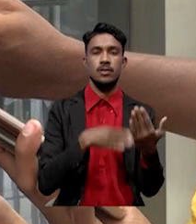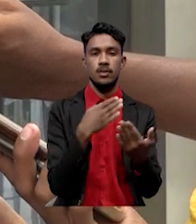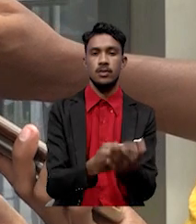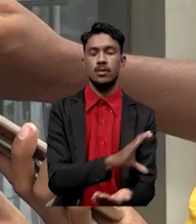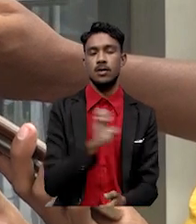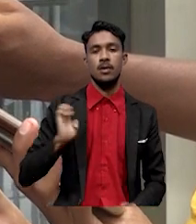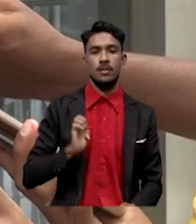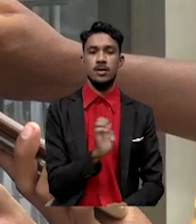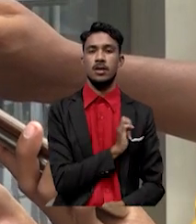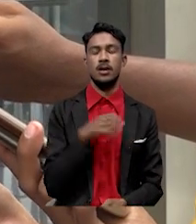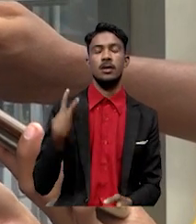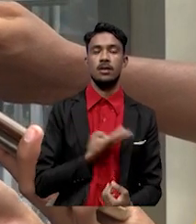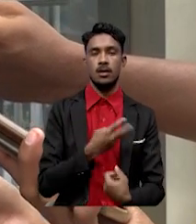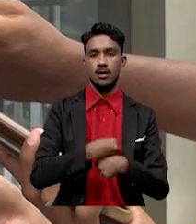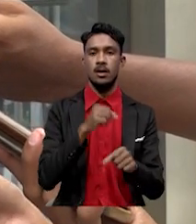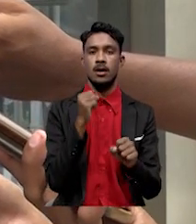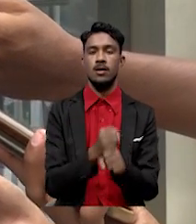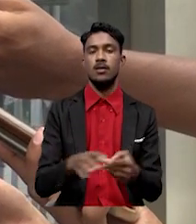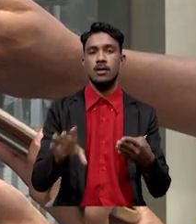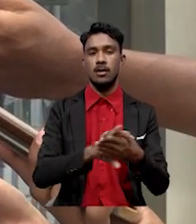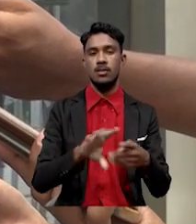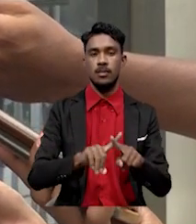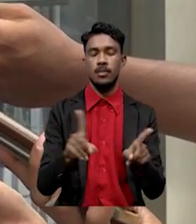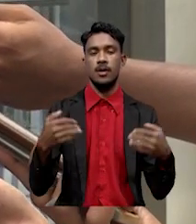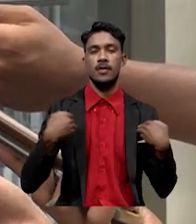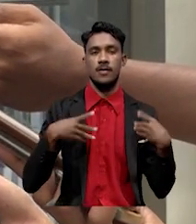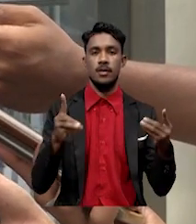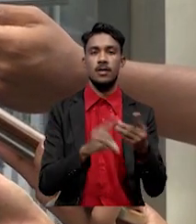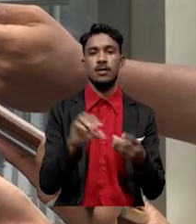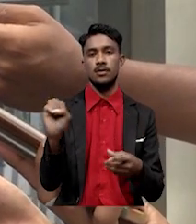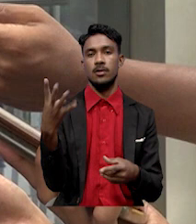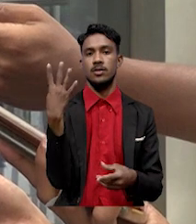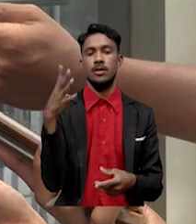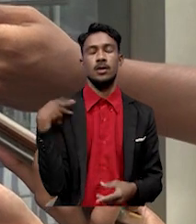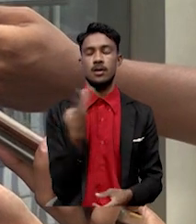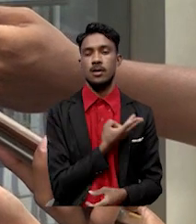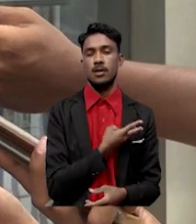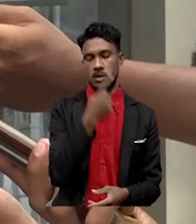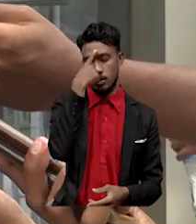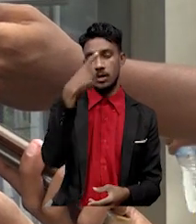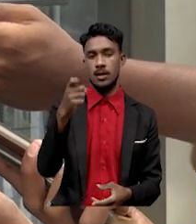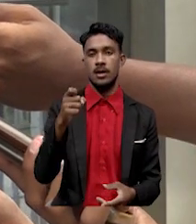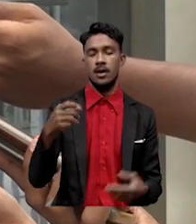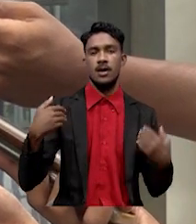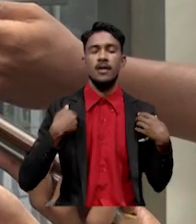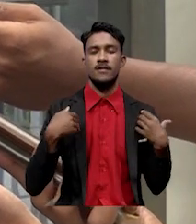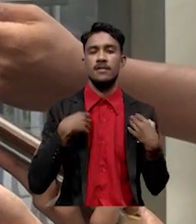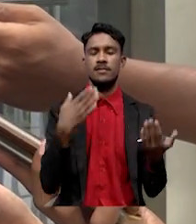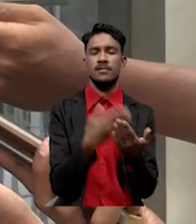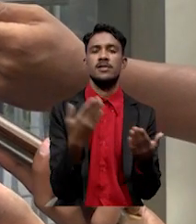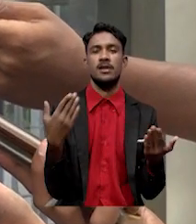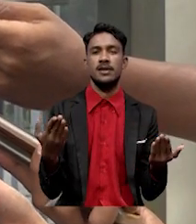que está lá o recenseamento. Mas e é dia 14, quando está concluído, estamos a sair resultado provisório ainda.